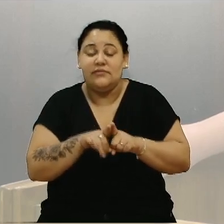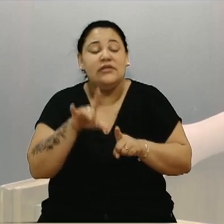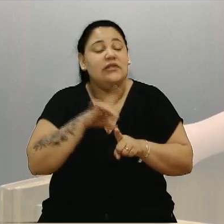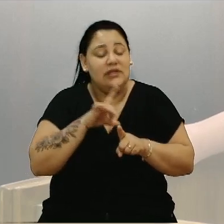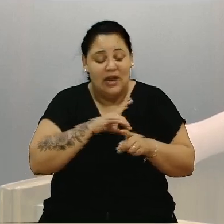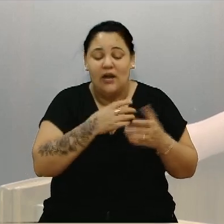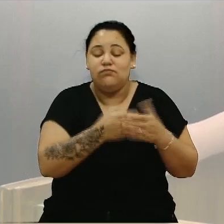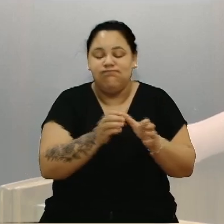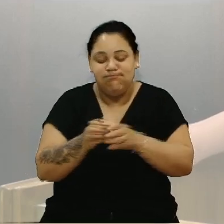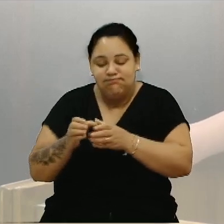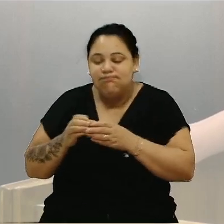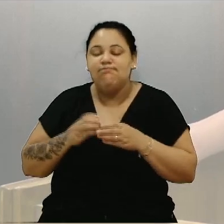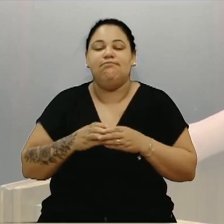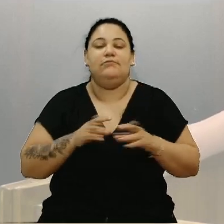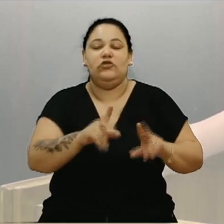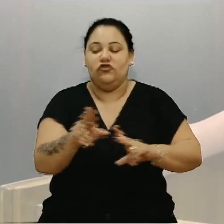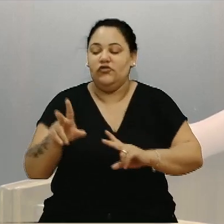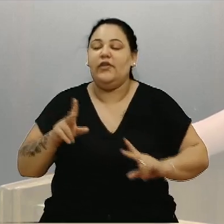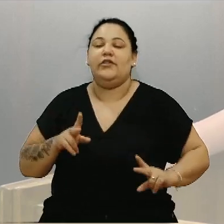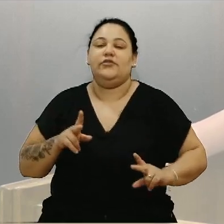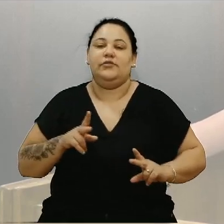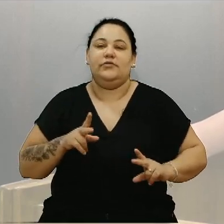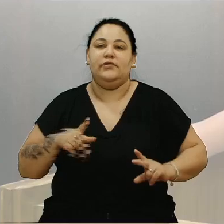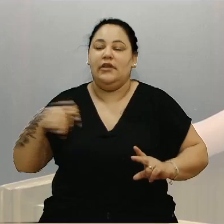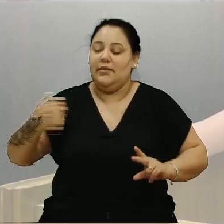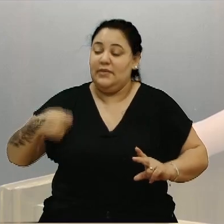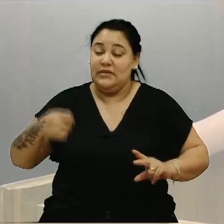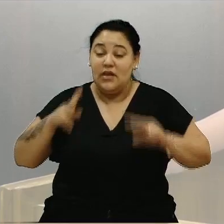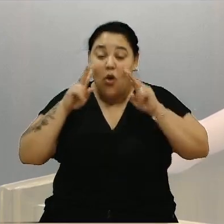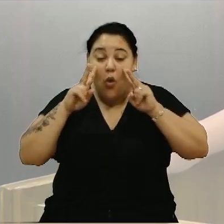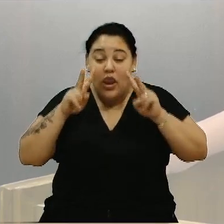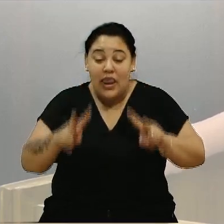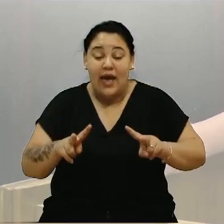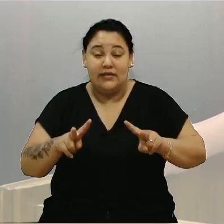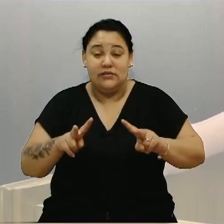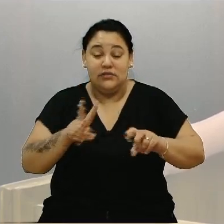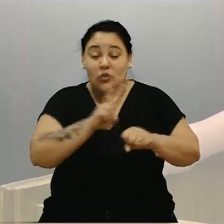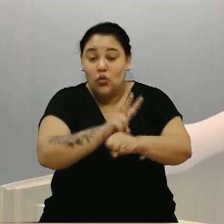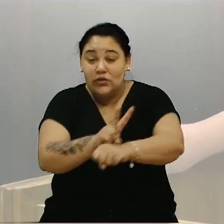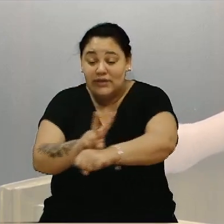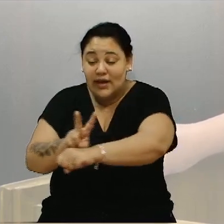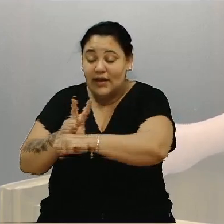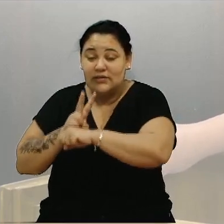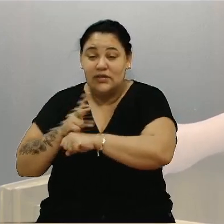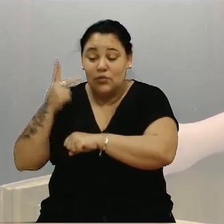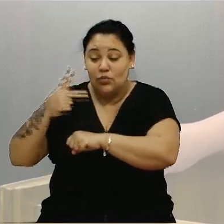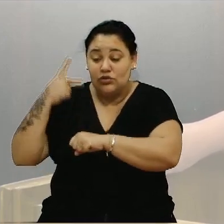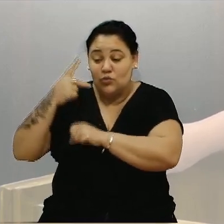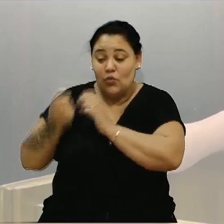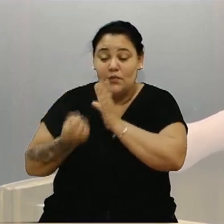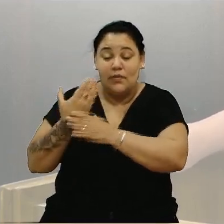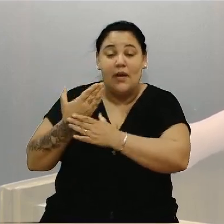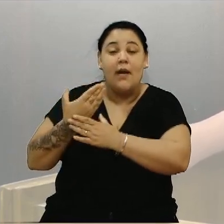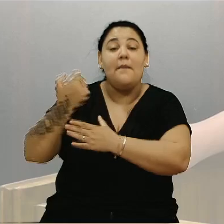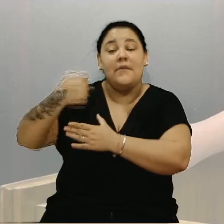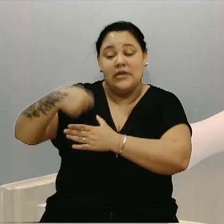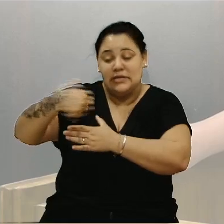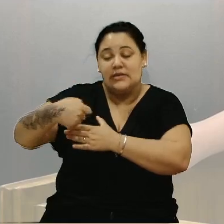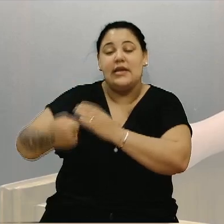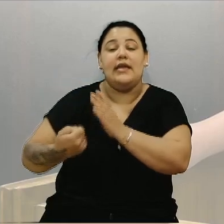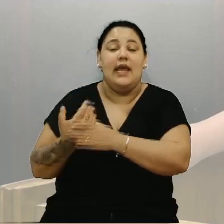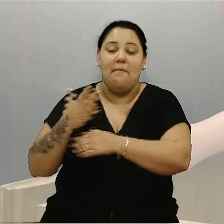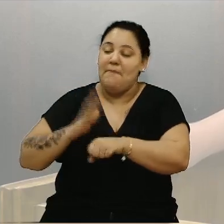suas vivências. E essas vivências precisam ser olhadas, cuidadas, e políticas públicas precisam ser